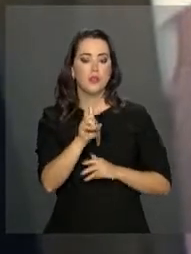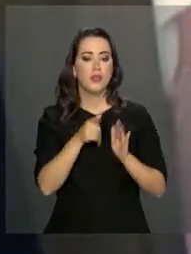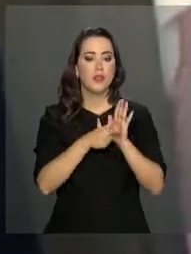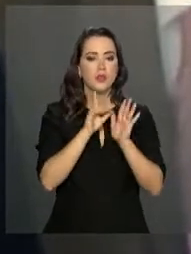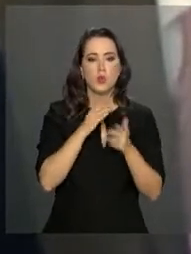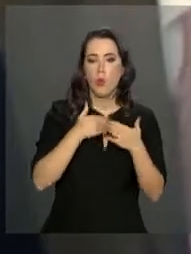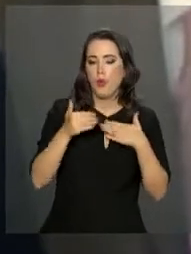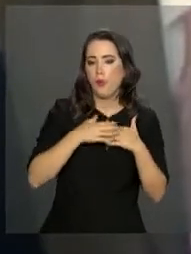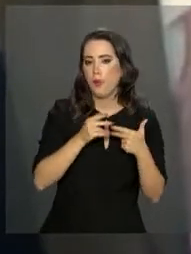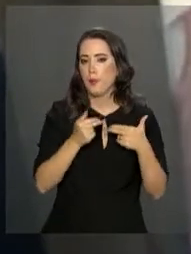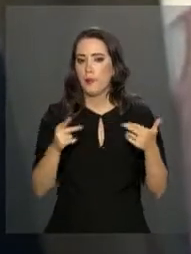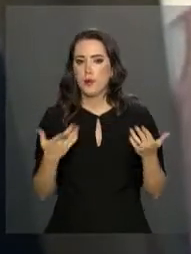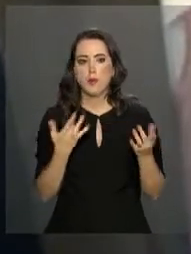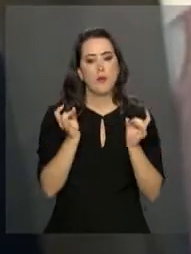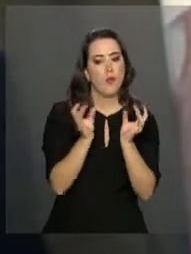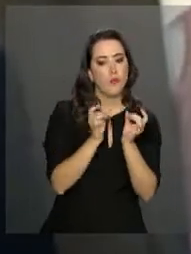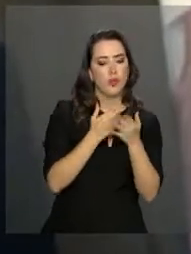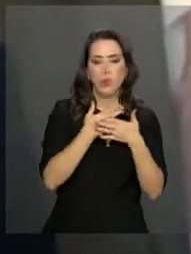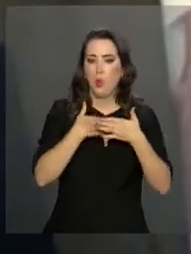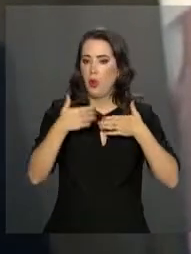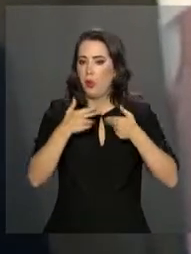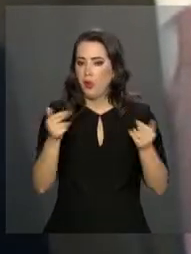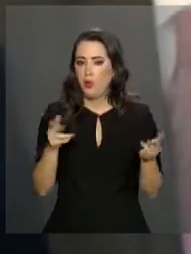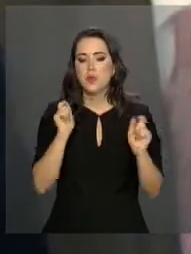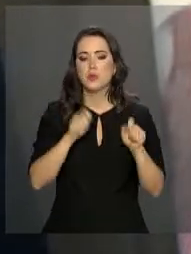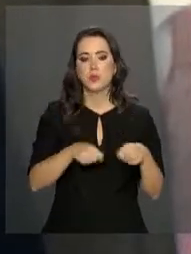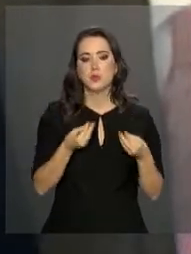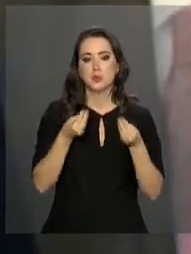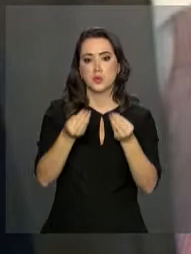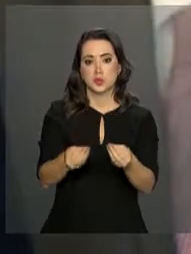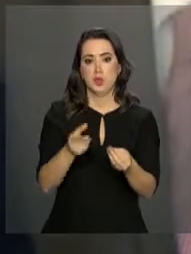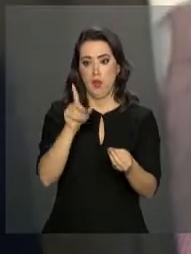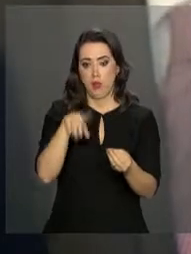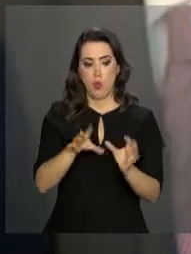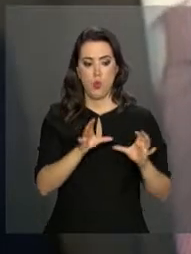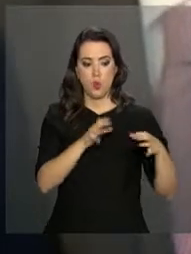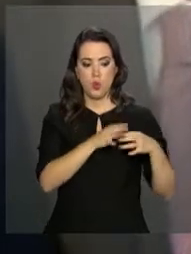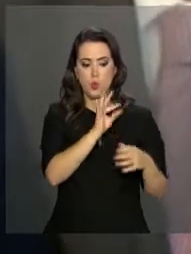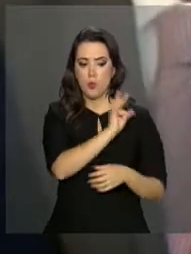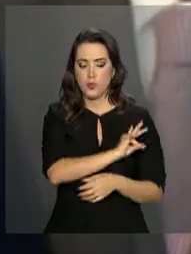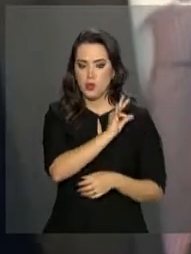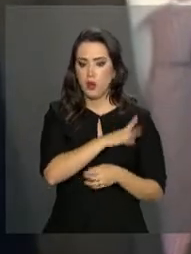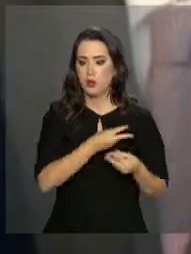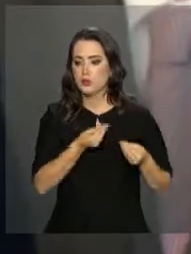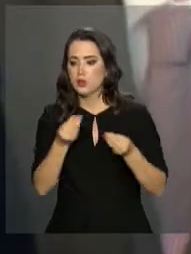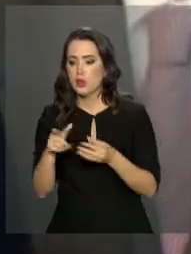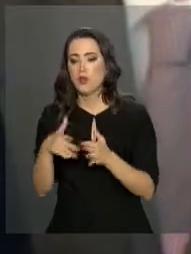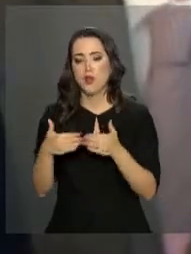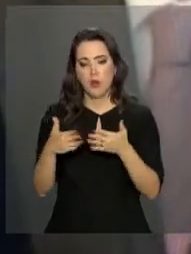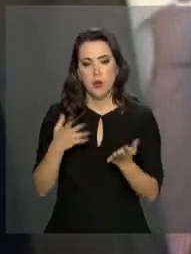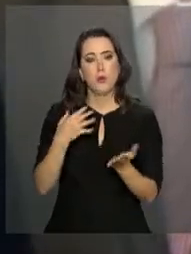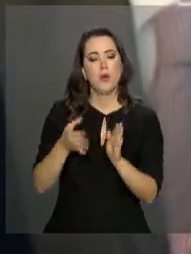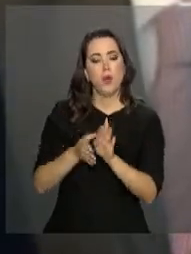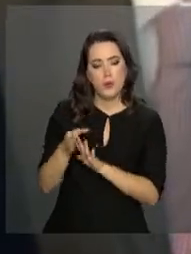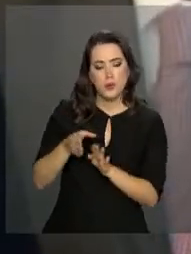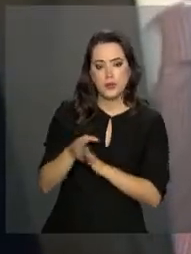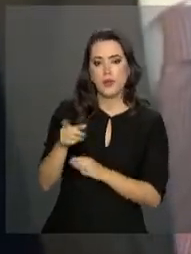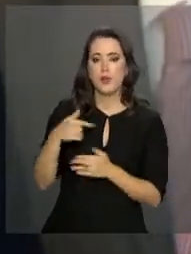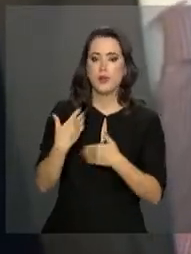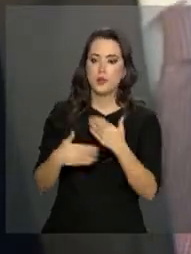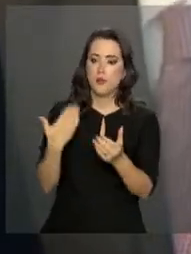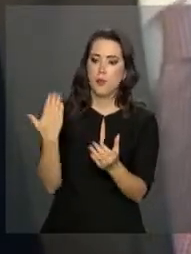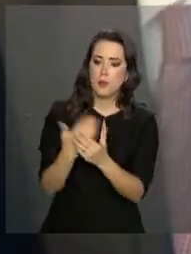tanto quanto complicado uma licitação seja o que for podemos mandar técnicos aqui e eles estão de portas abertas aqui é essa é só esse